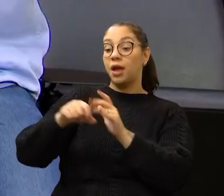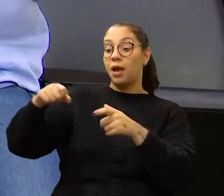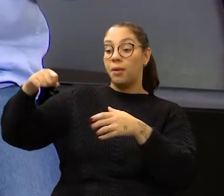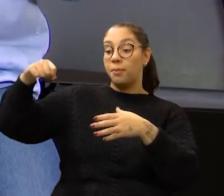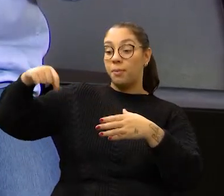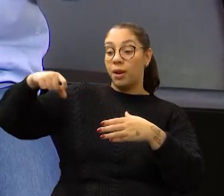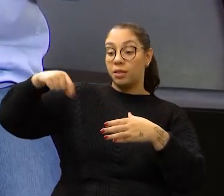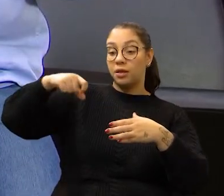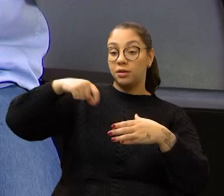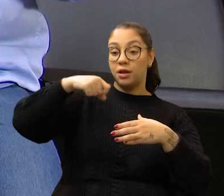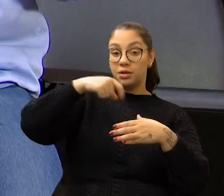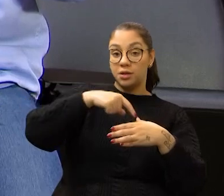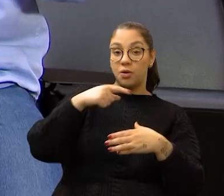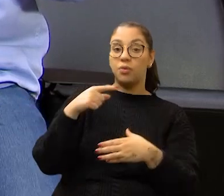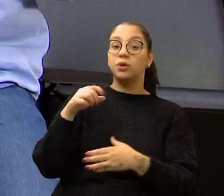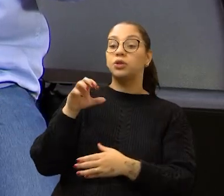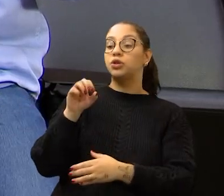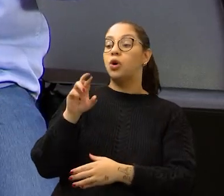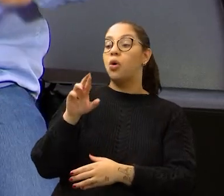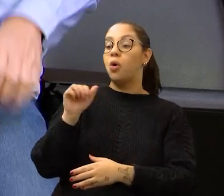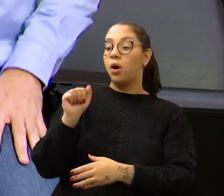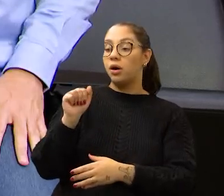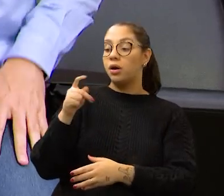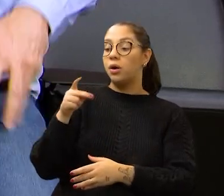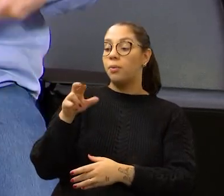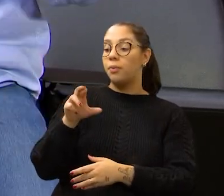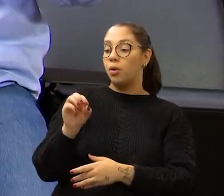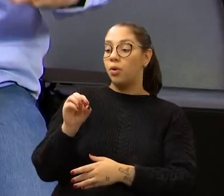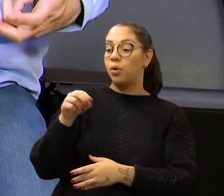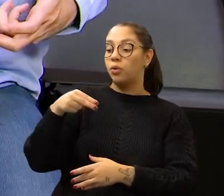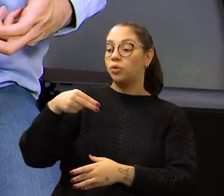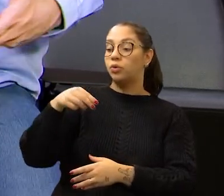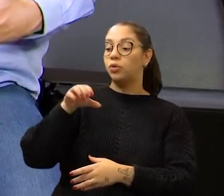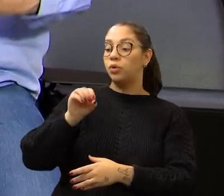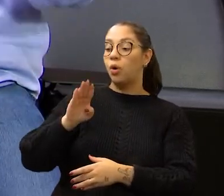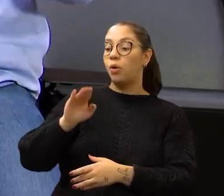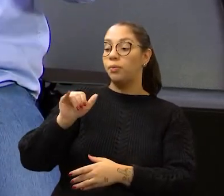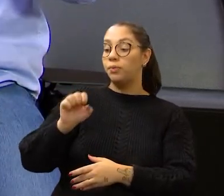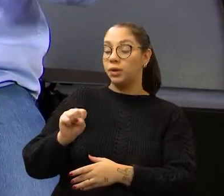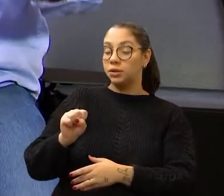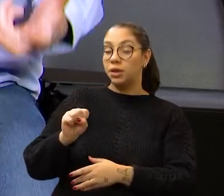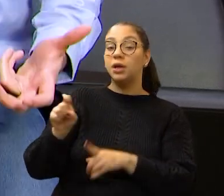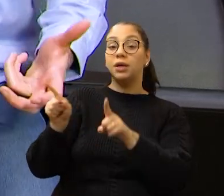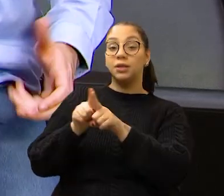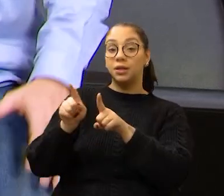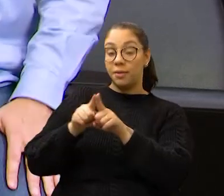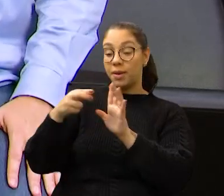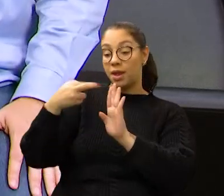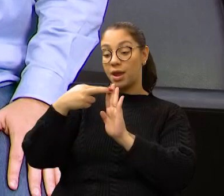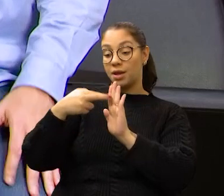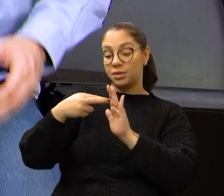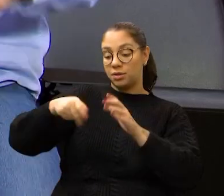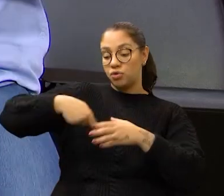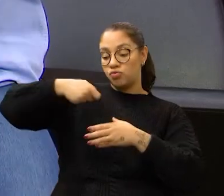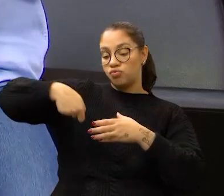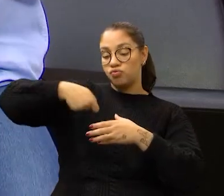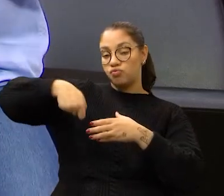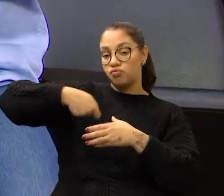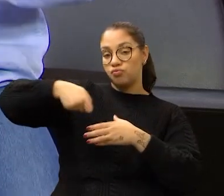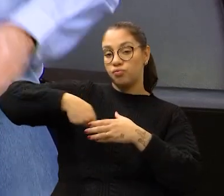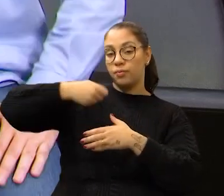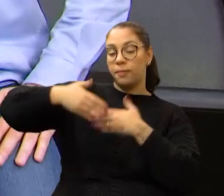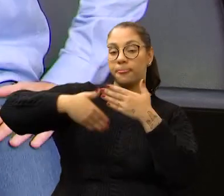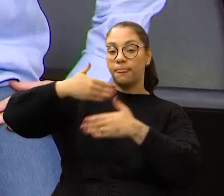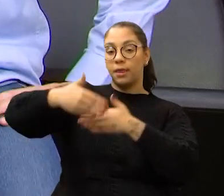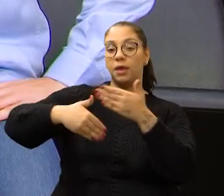a plantação de Ora Pro Nobis nas escolas municipais que possuem hortas, o desenvolvimento de receitas culinárias para